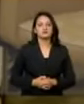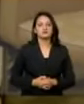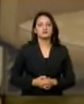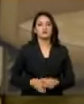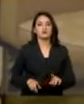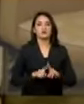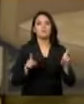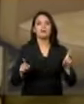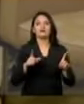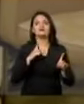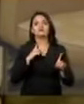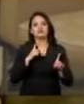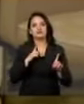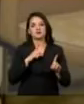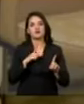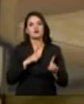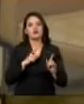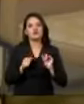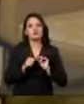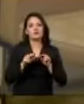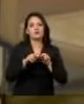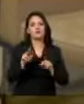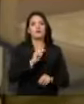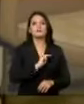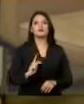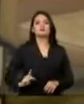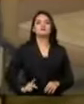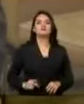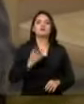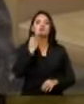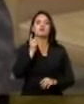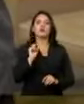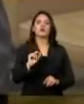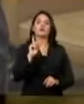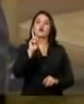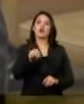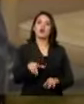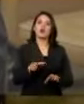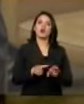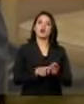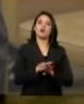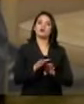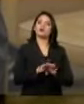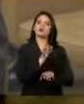foi publicado pelo presidente da República como uma sugestão